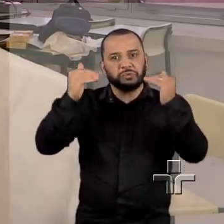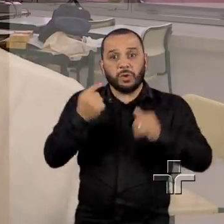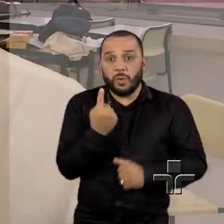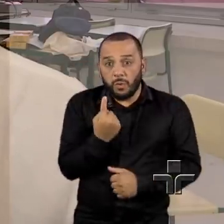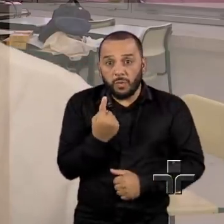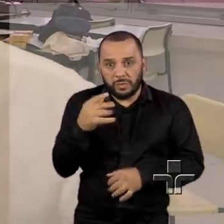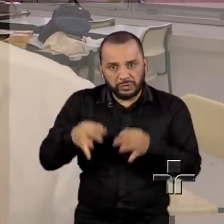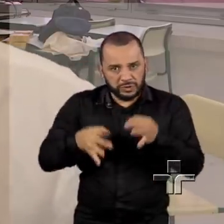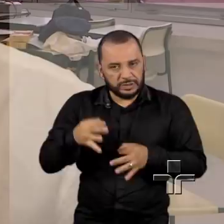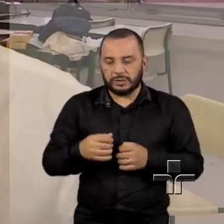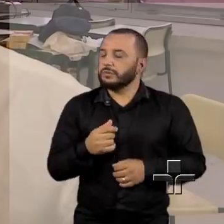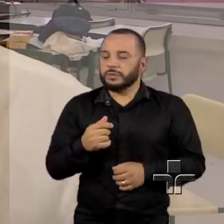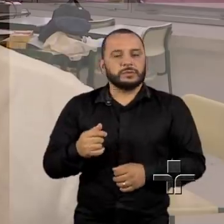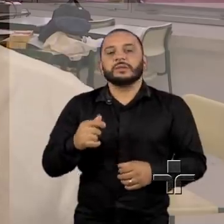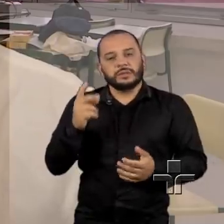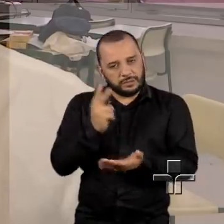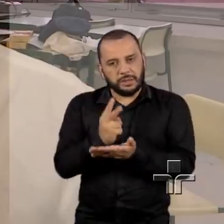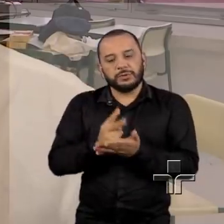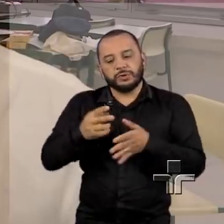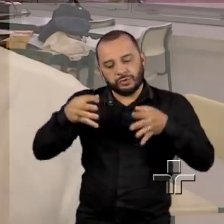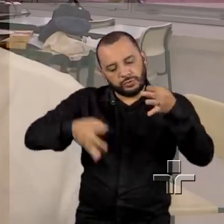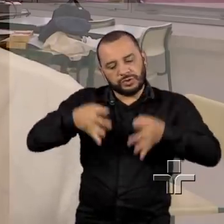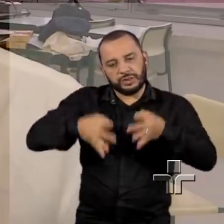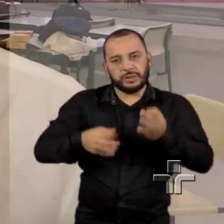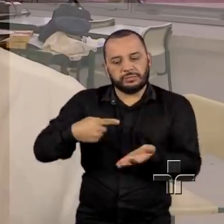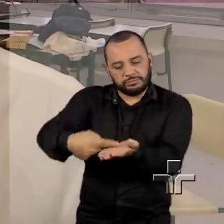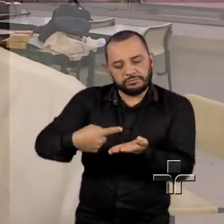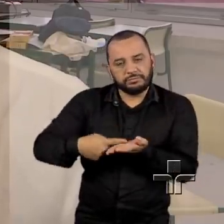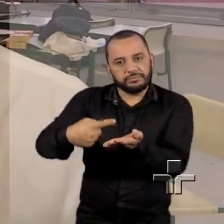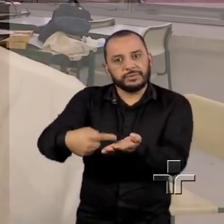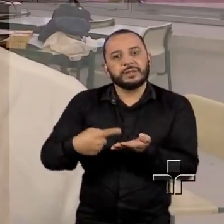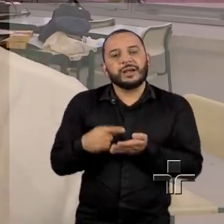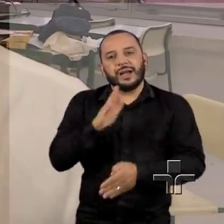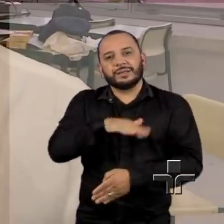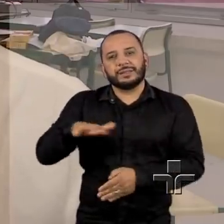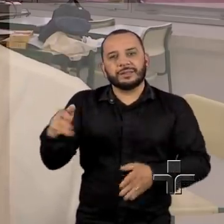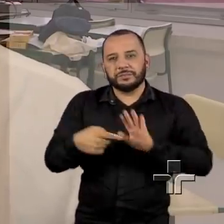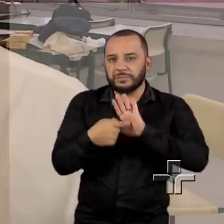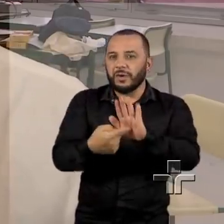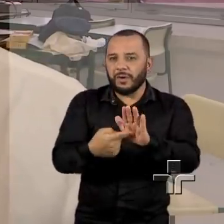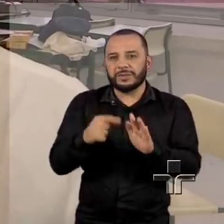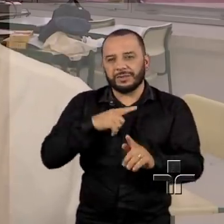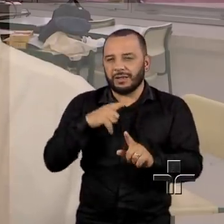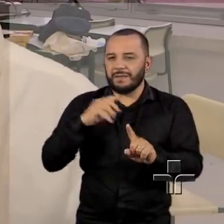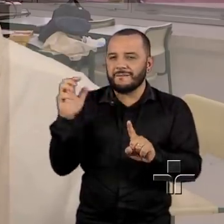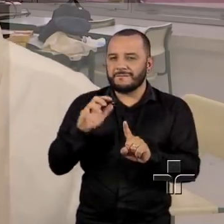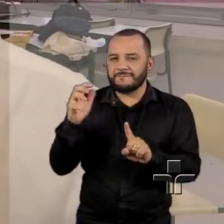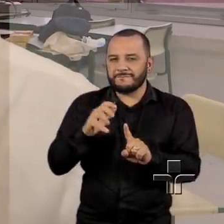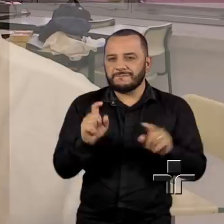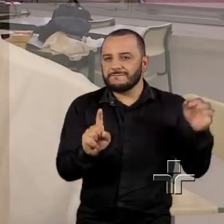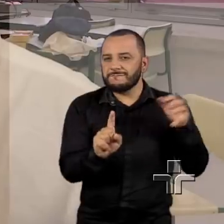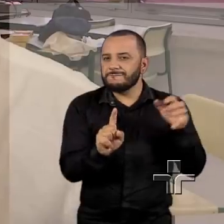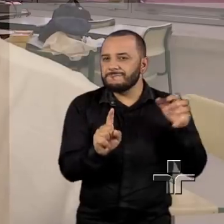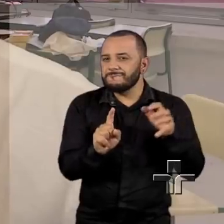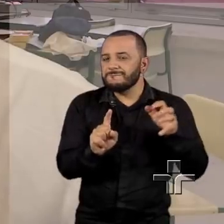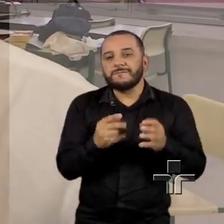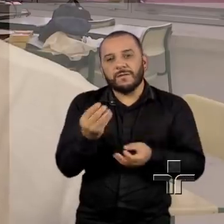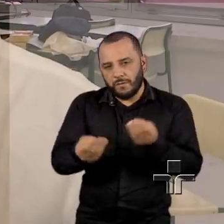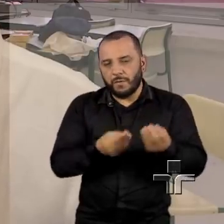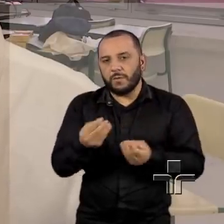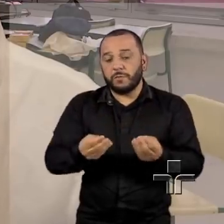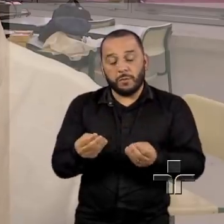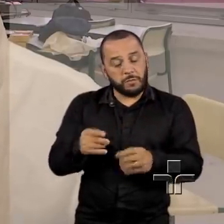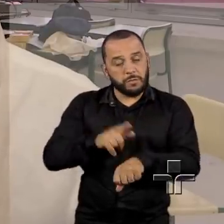pela justiça, que ela inclusive é negociada. Tudo isso as crianças trazem, elas estão sendo influenciadas pela